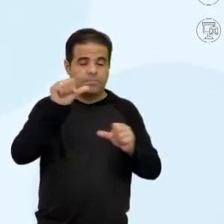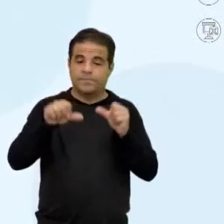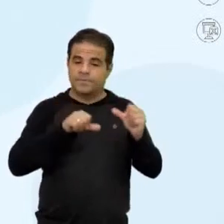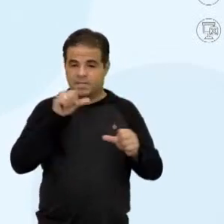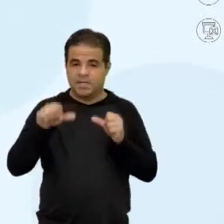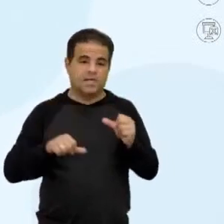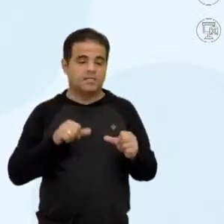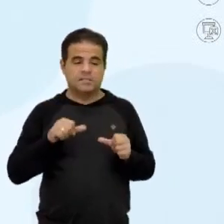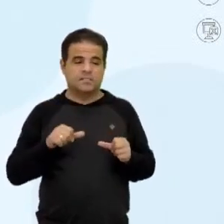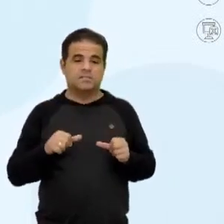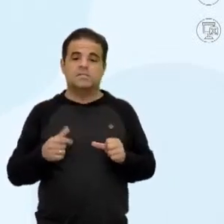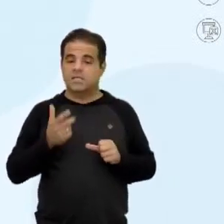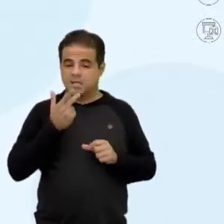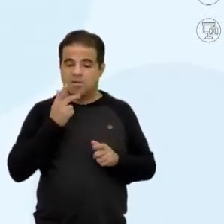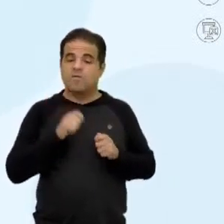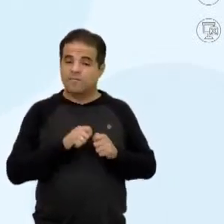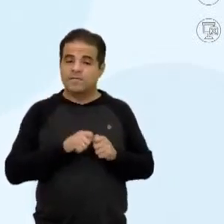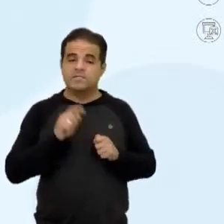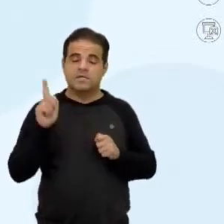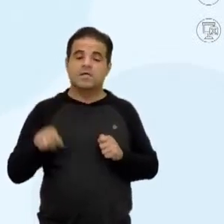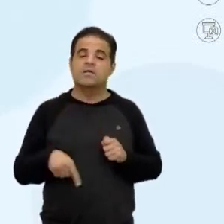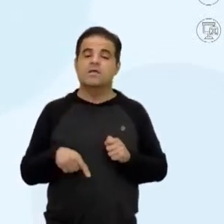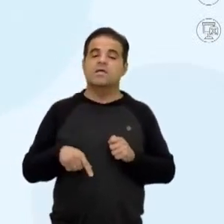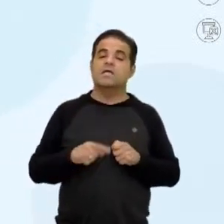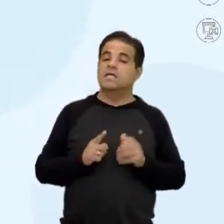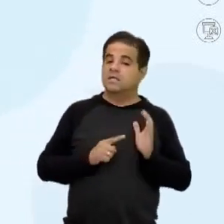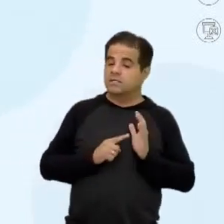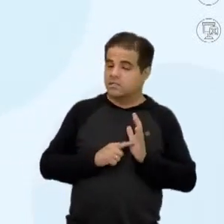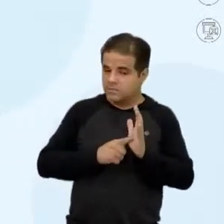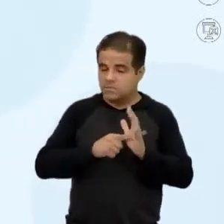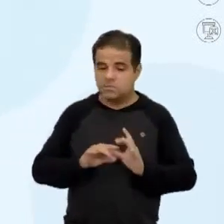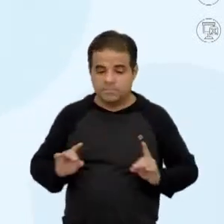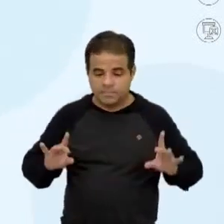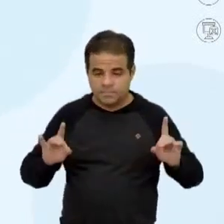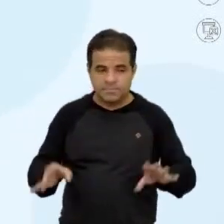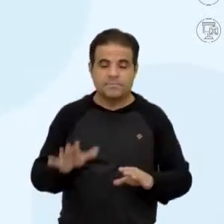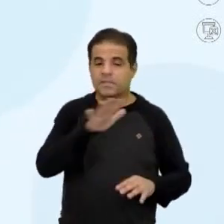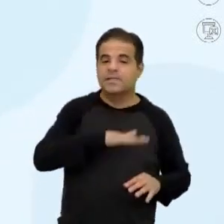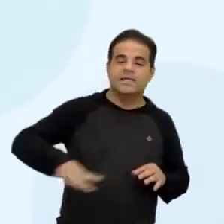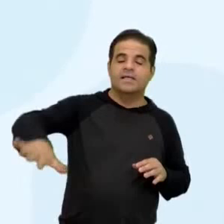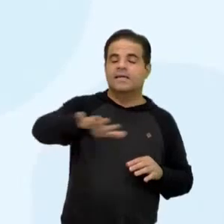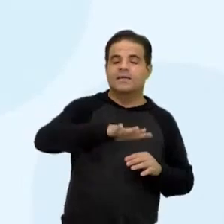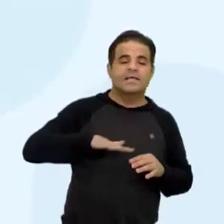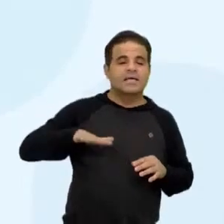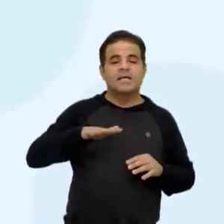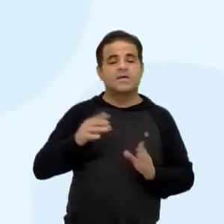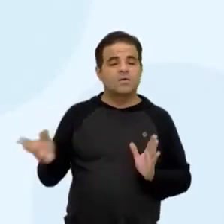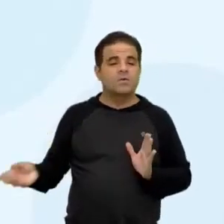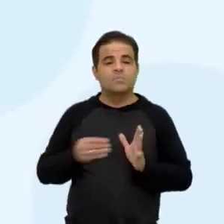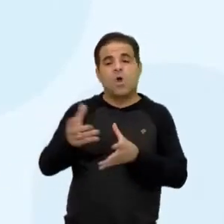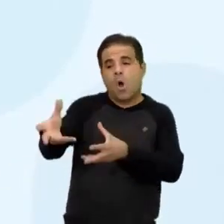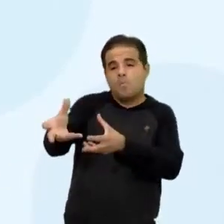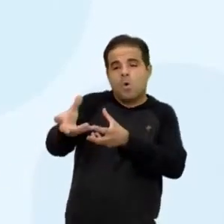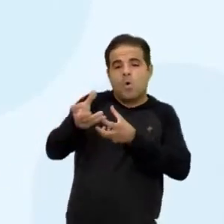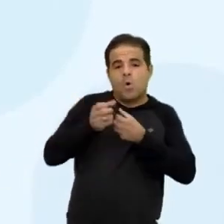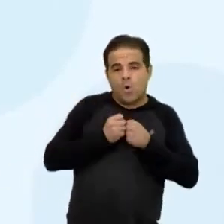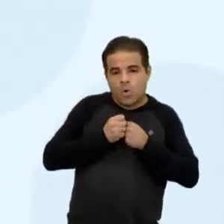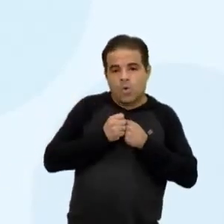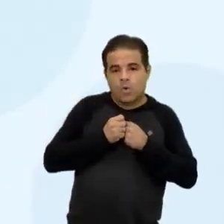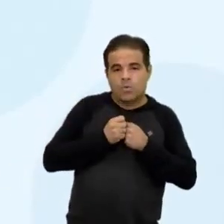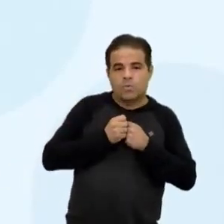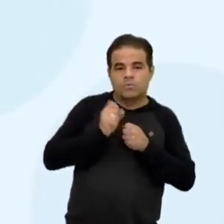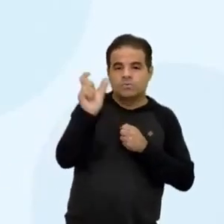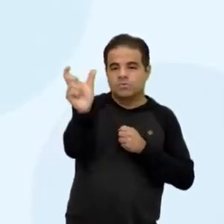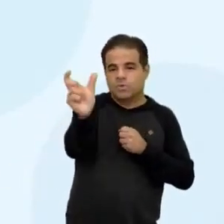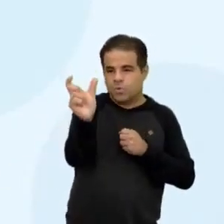mudança que eu vou fazer é o interruptor especificamente, ao invés dele estar aqui, eu puxo esse interruptor para